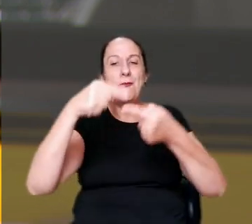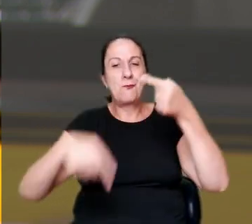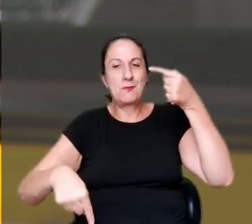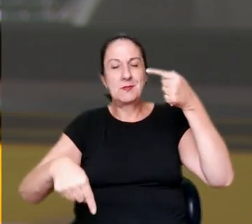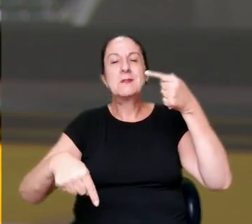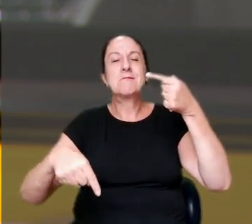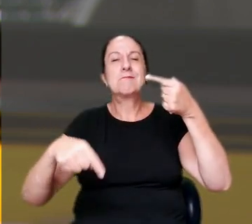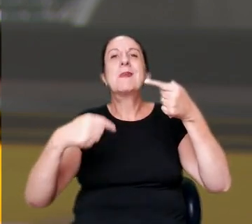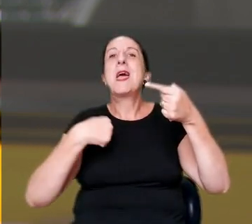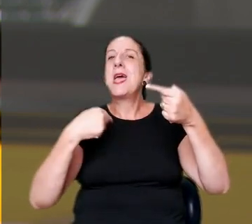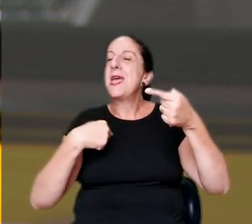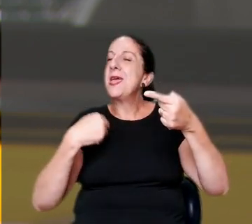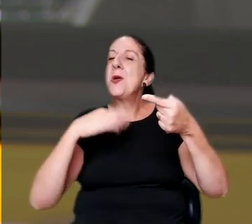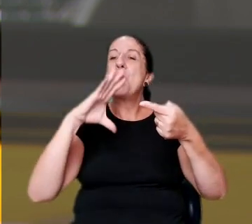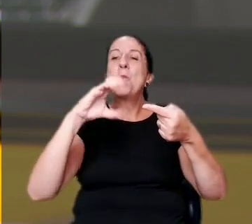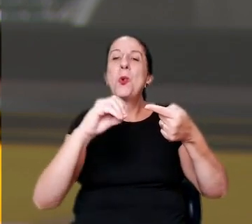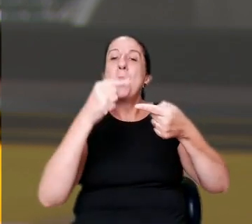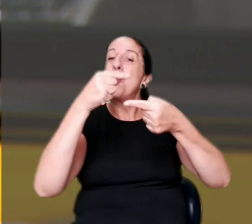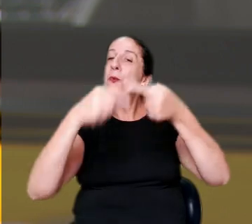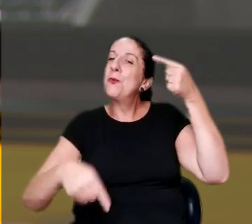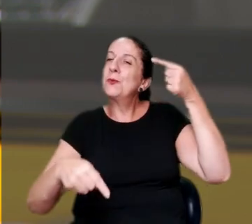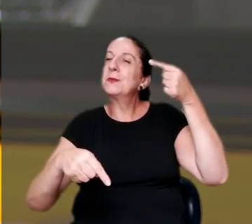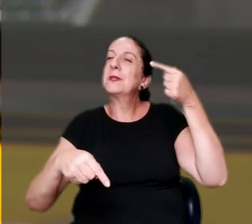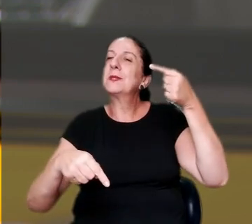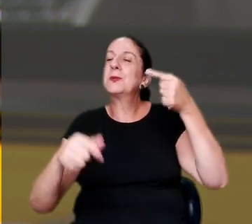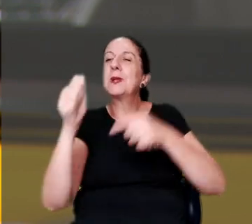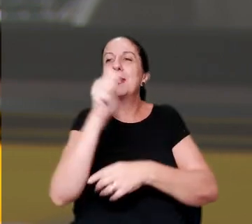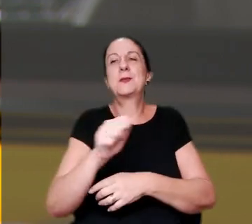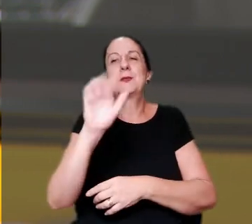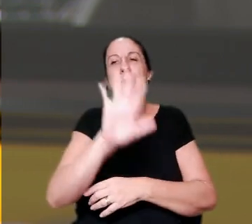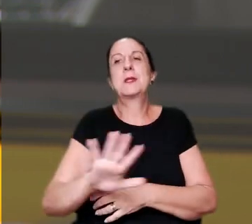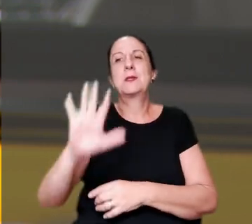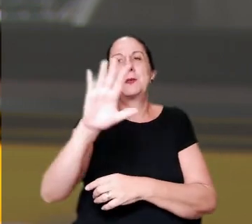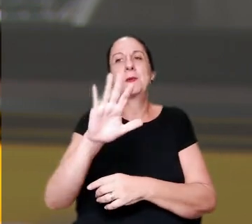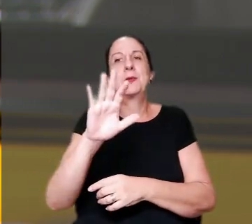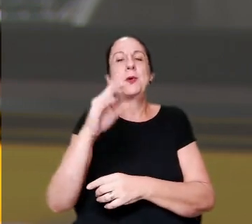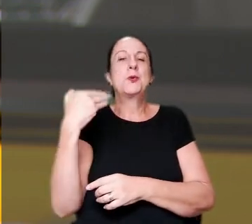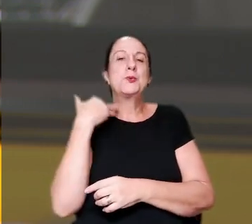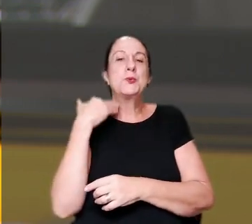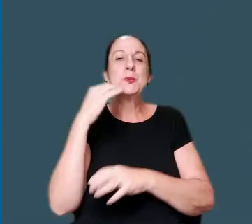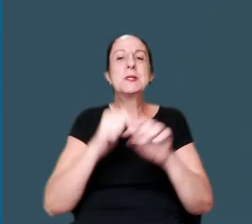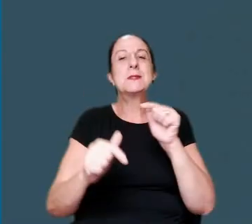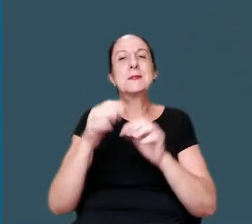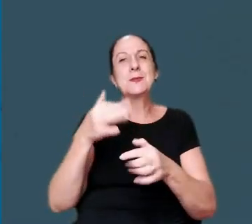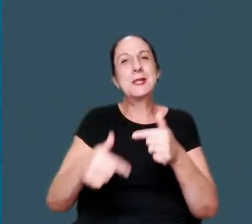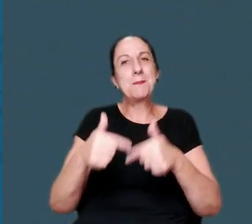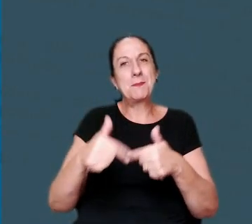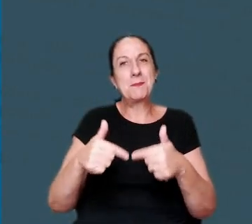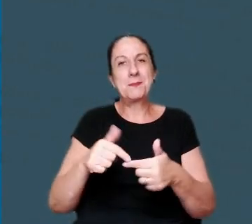fundação. Então, eu sou um cofundador da Associação Nacional do Juiz do Trabalho.